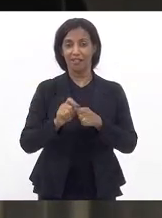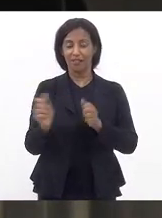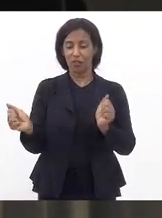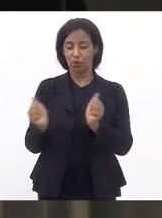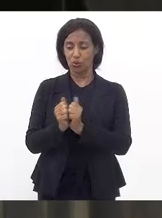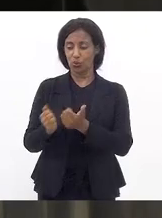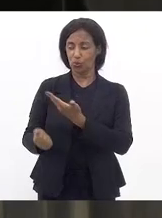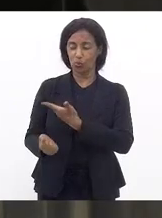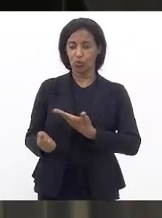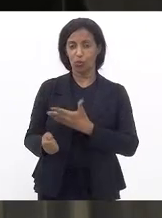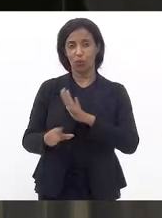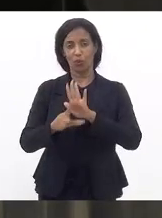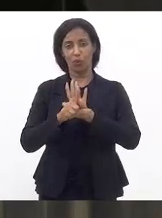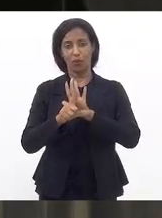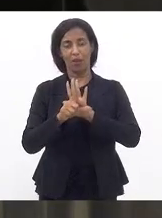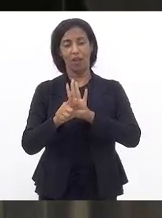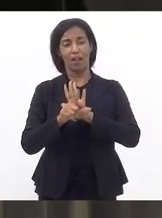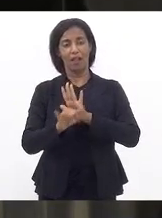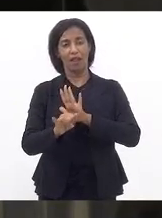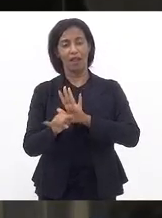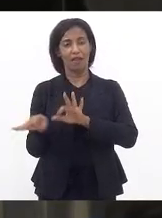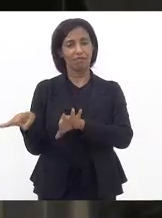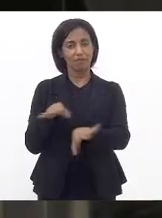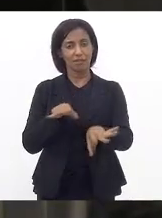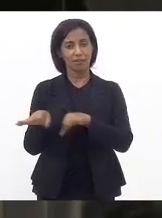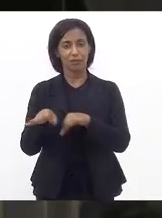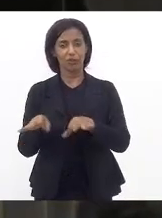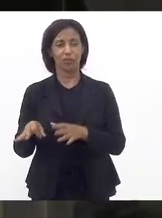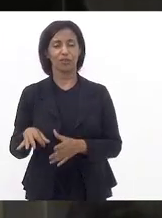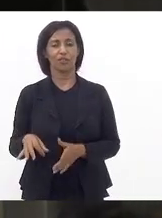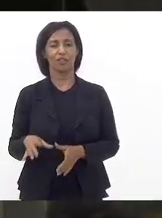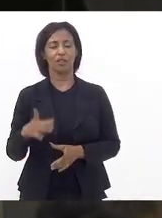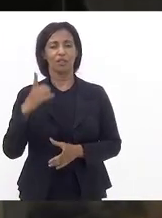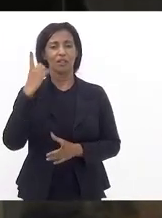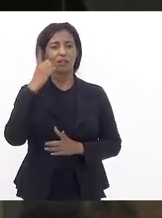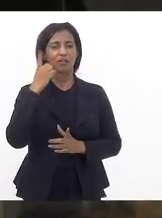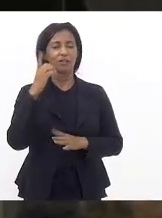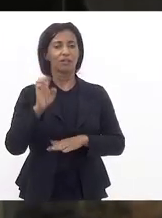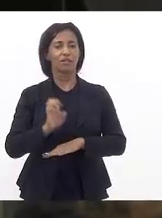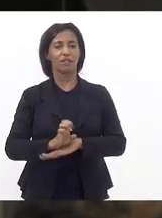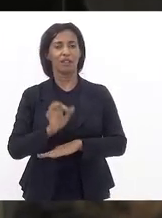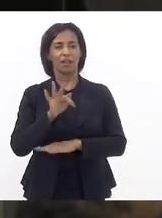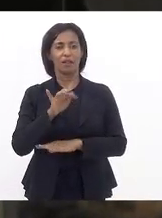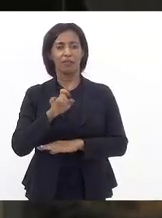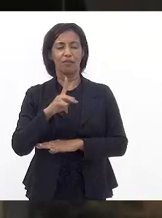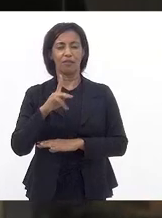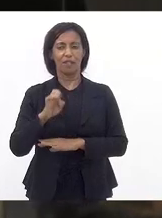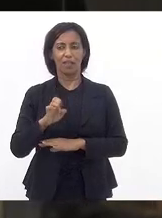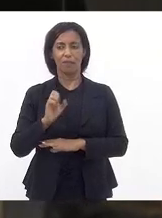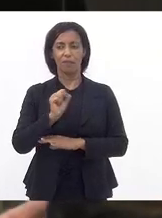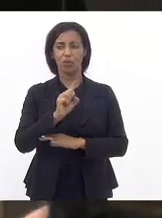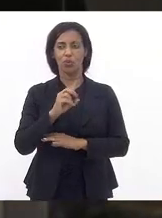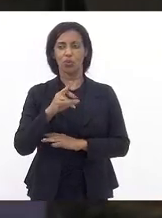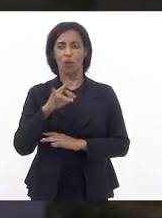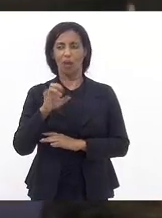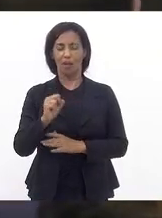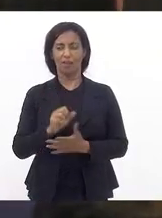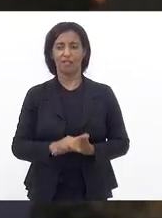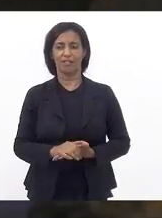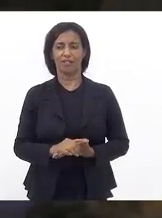comigo esse projeto de lei que foi iniciadora de tudo isso o Deputado Estadual Felipe Soares